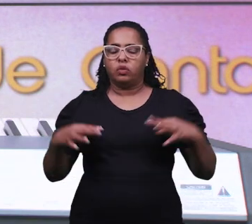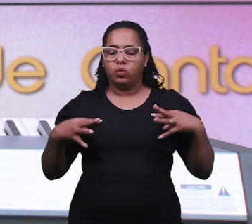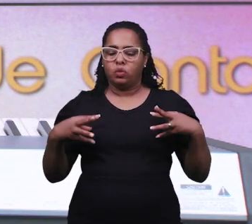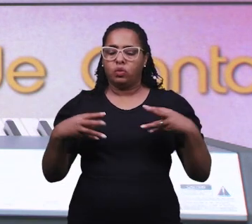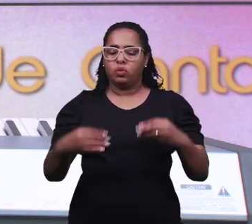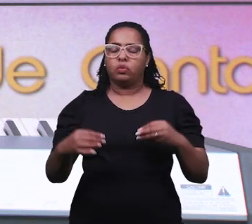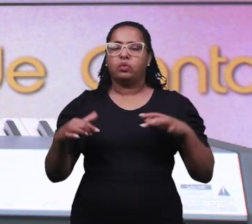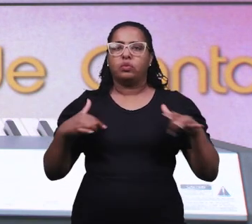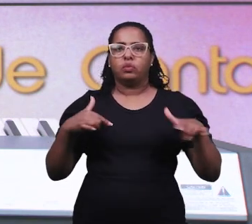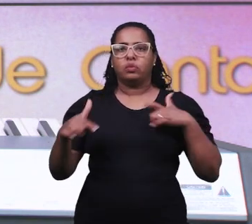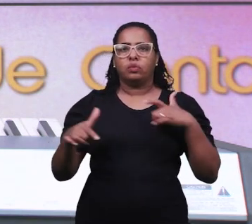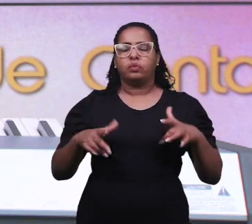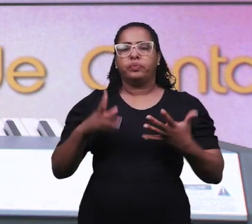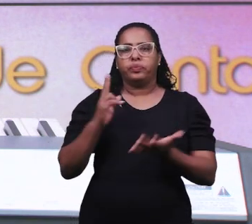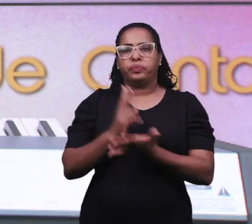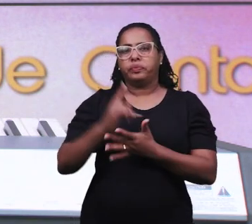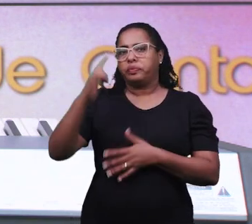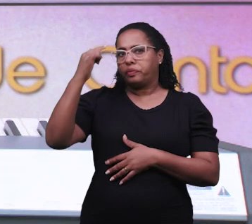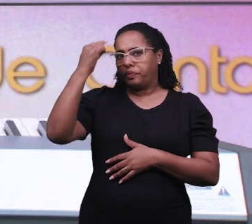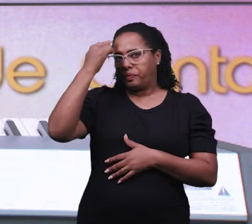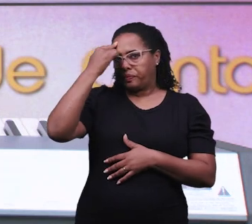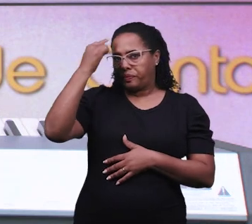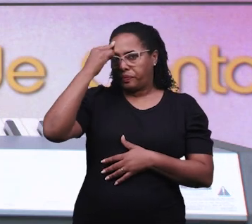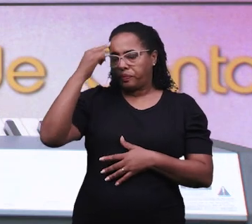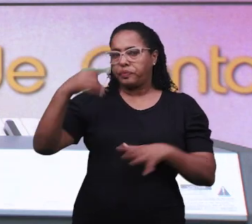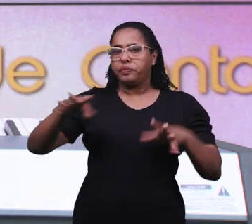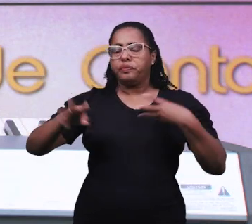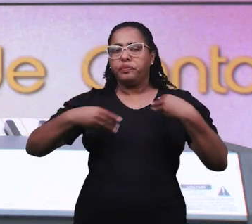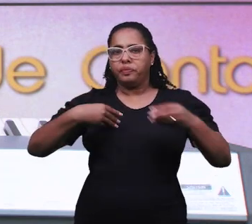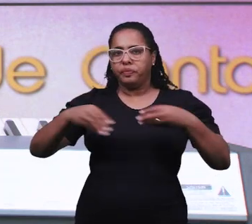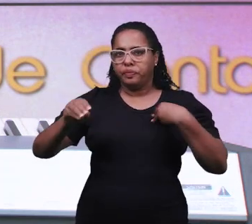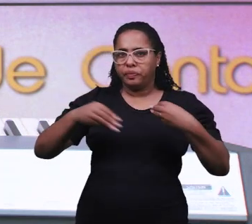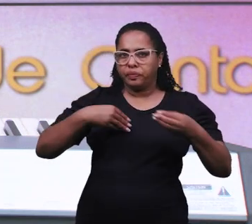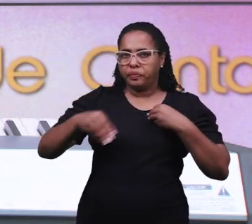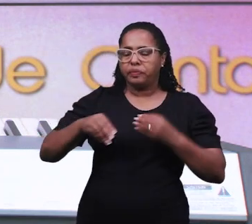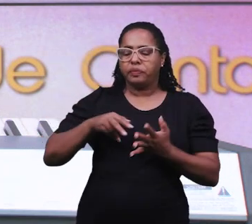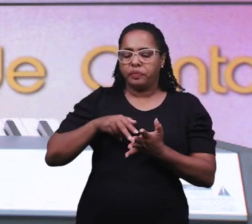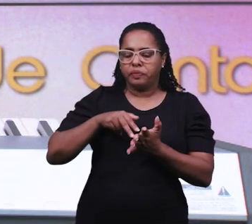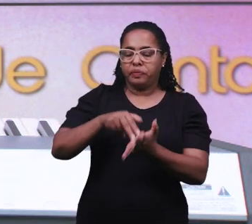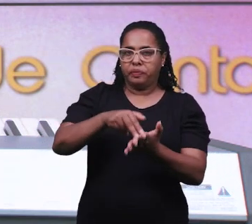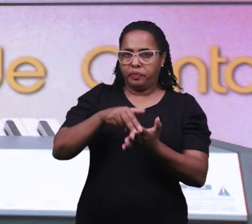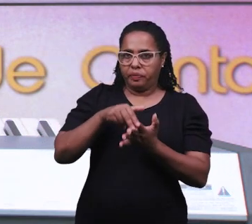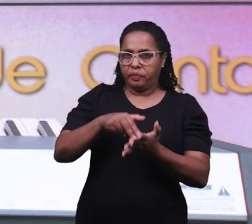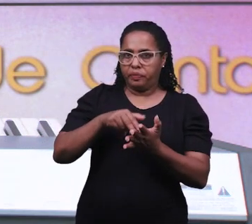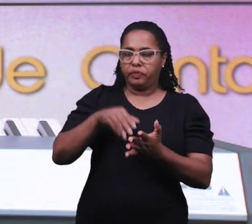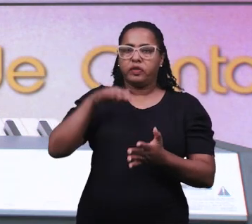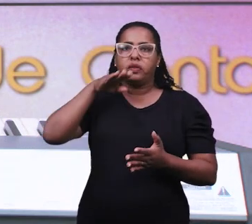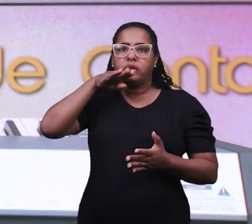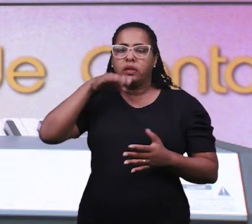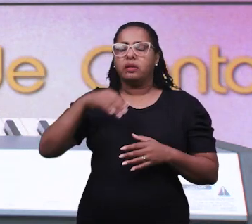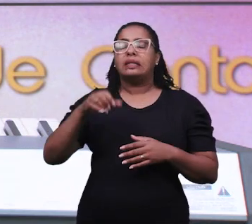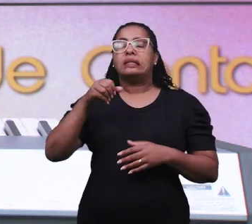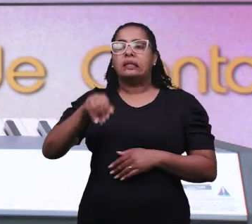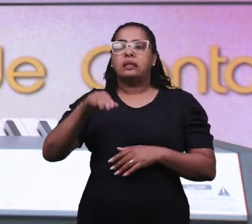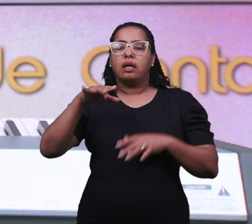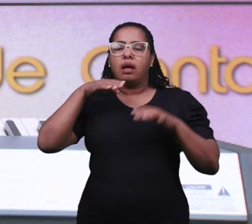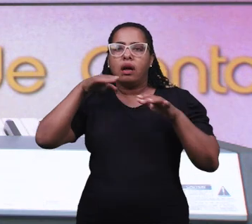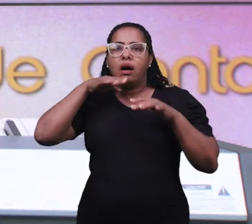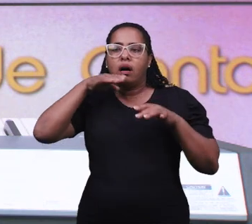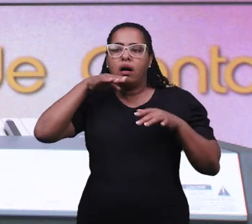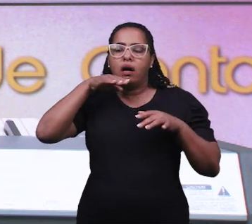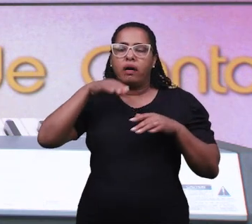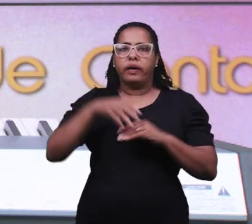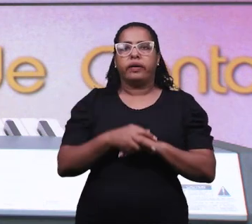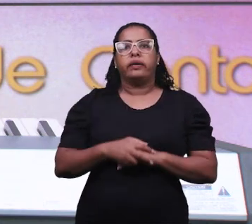todo esse trabalho, sempre pensando na flexibilidade e na firmeza do músculo. Se ele treme muito, vou